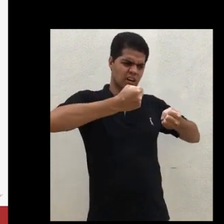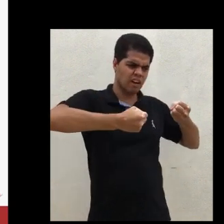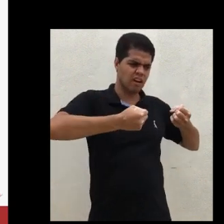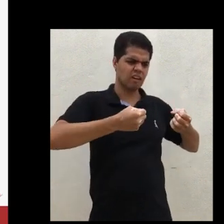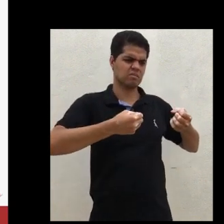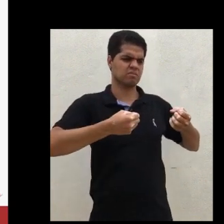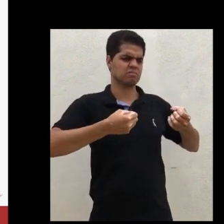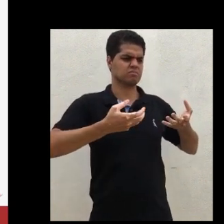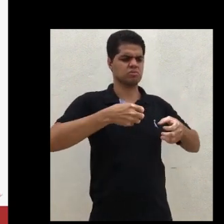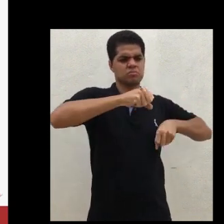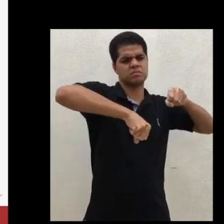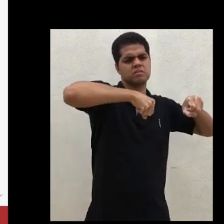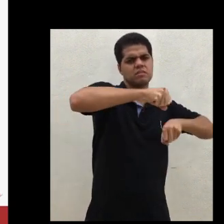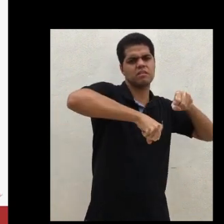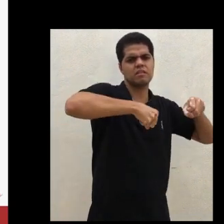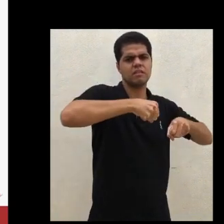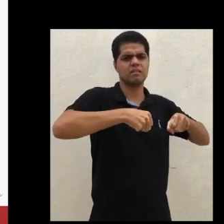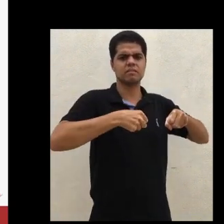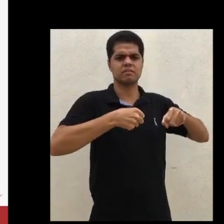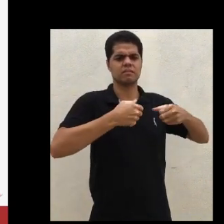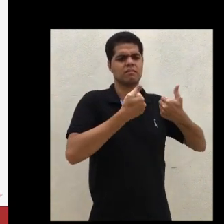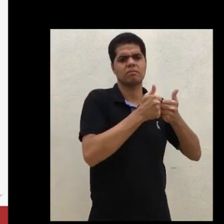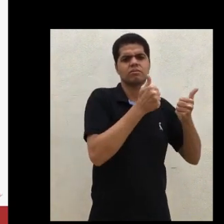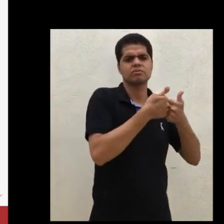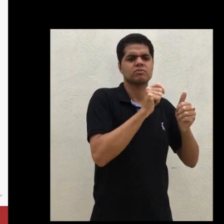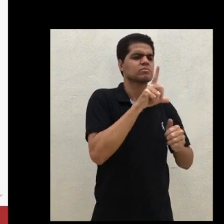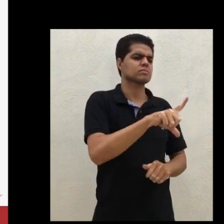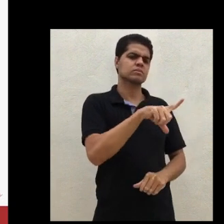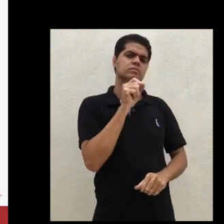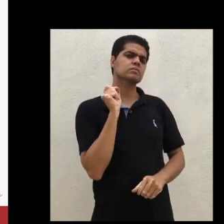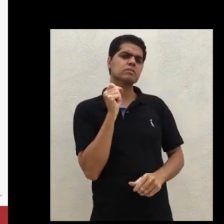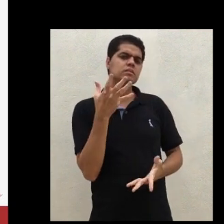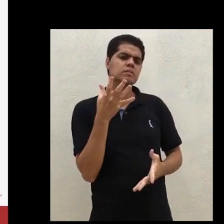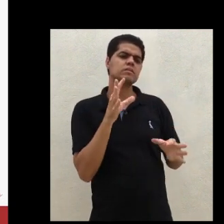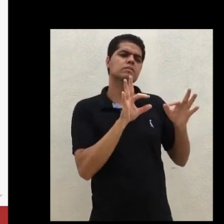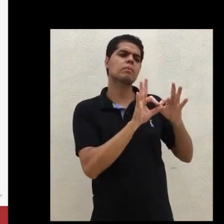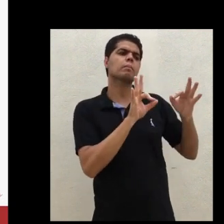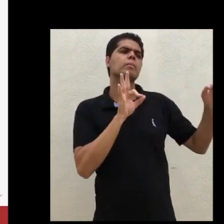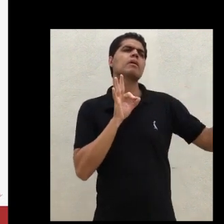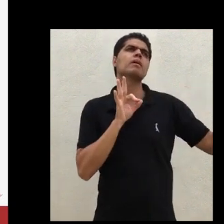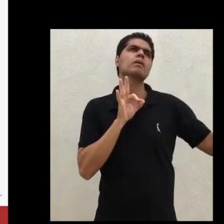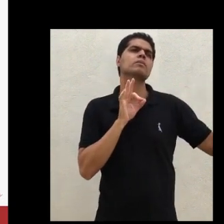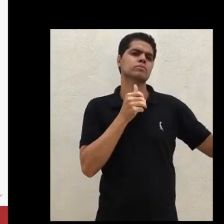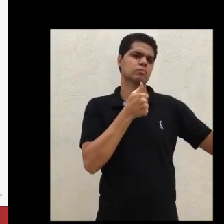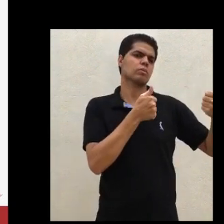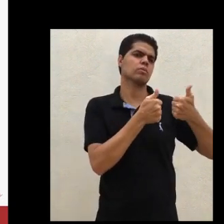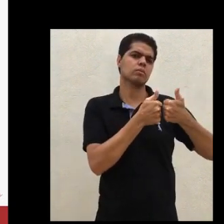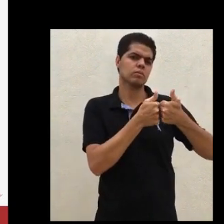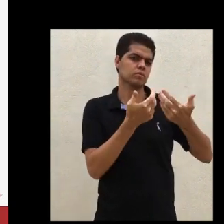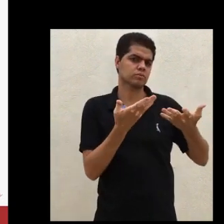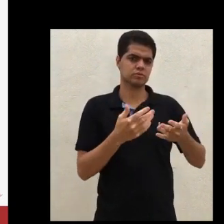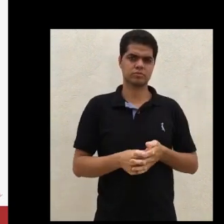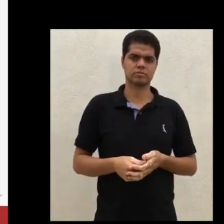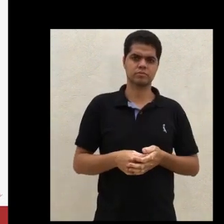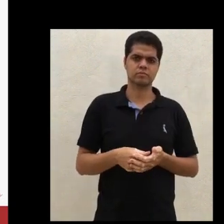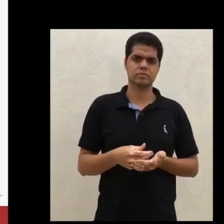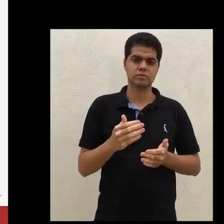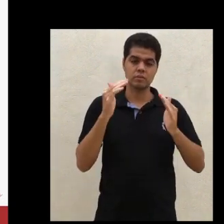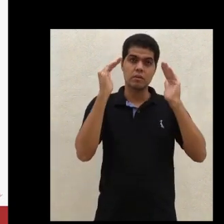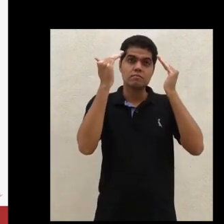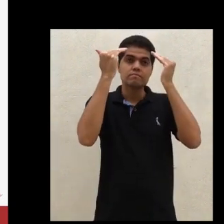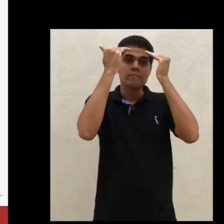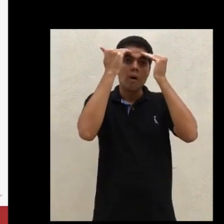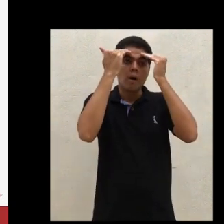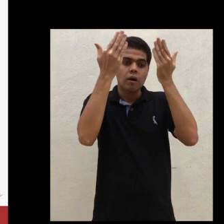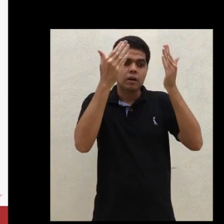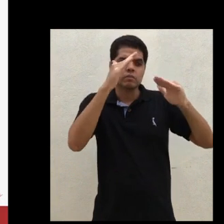de ônibus, ou vai de bicicleta ou de um outro meio de transporte, né? Então, esse termo perto e longe, ele é